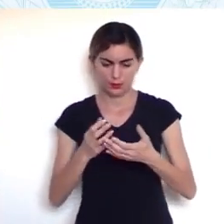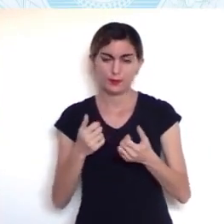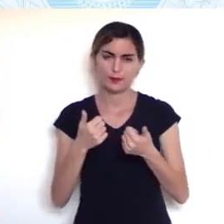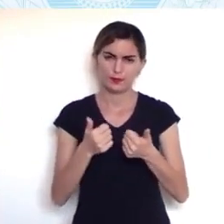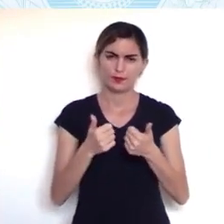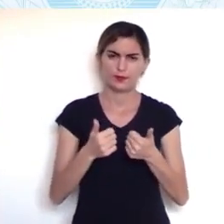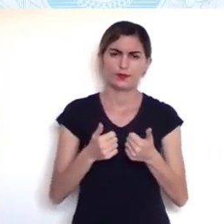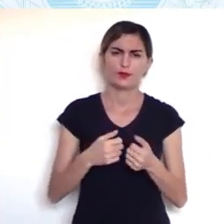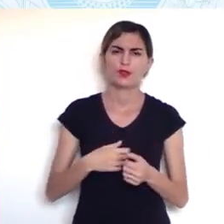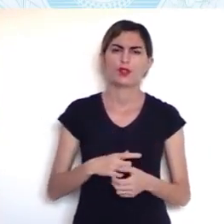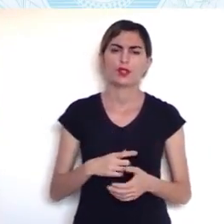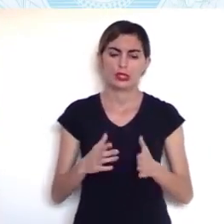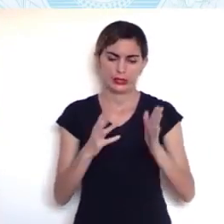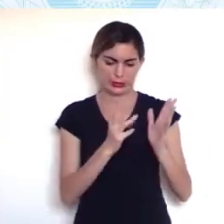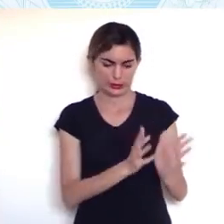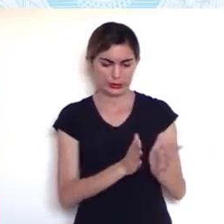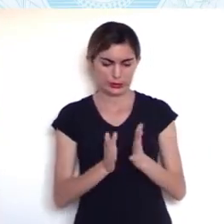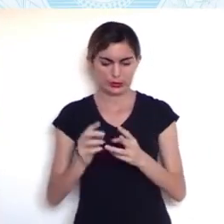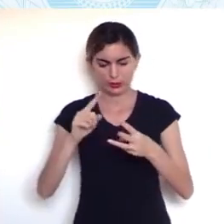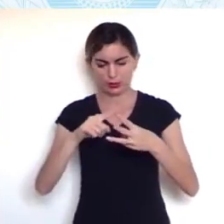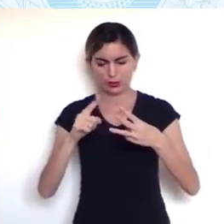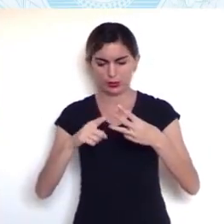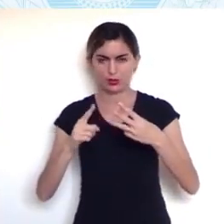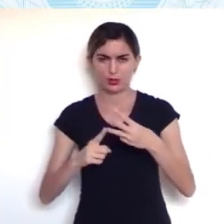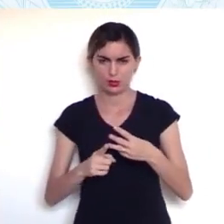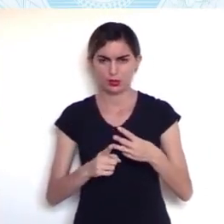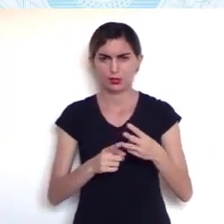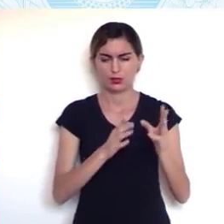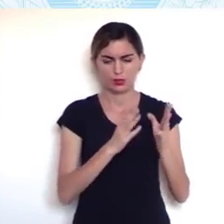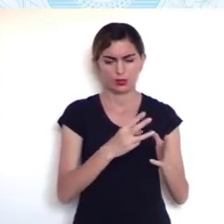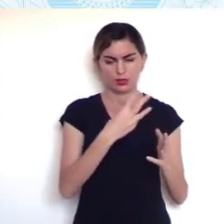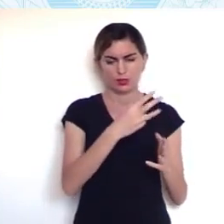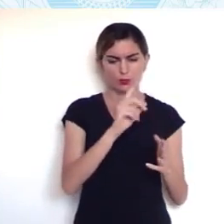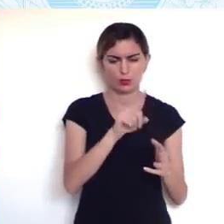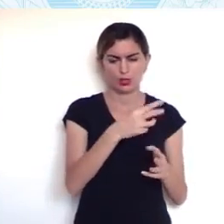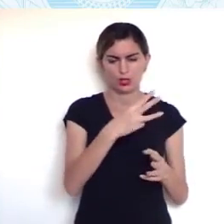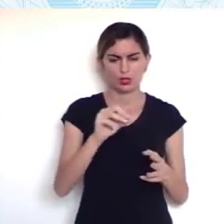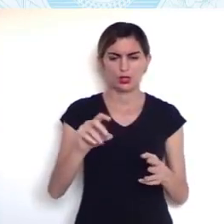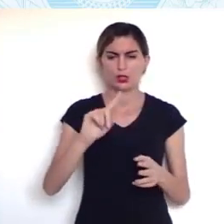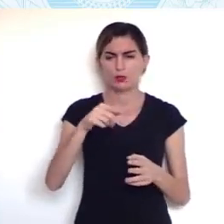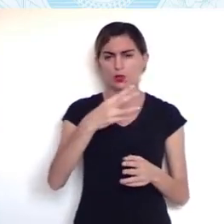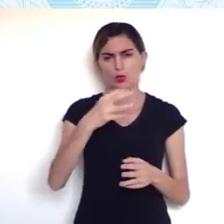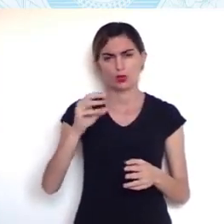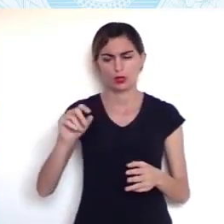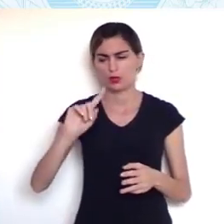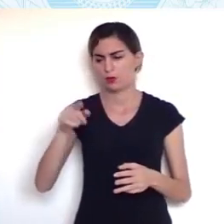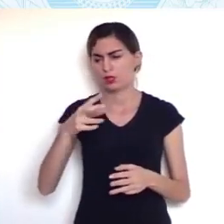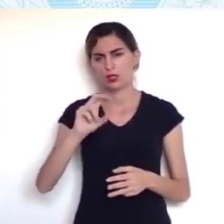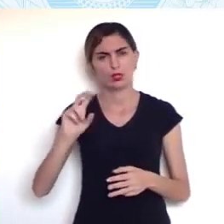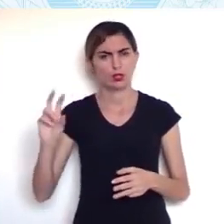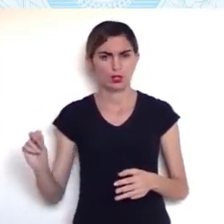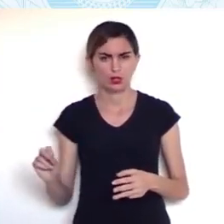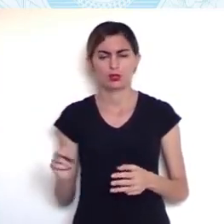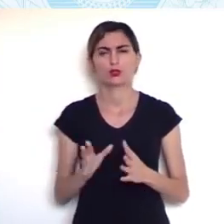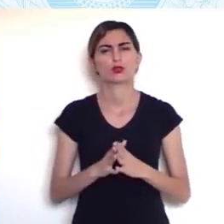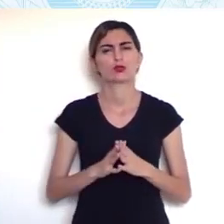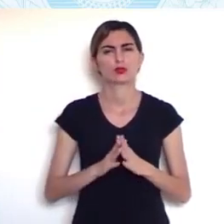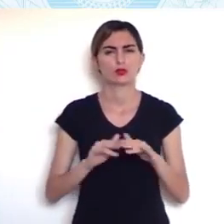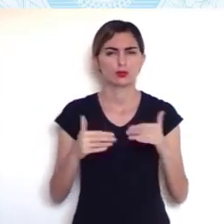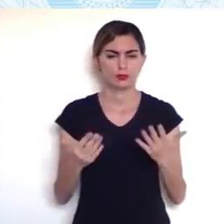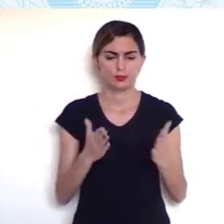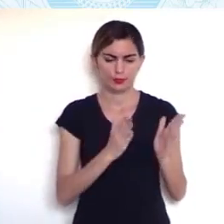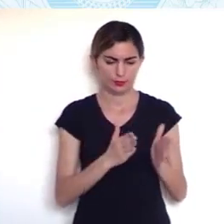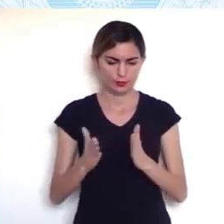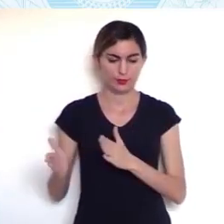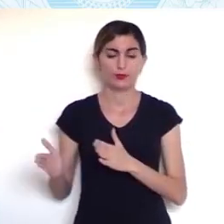grandes fases: 300, 400, 500, é isso, que vai